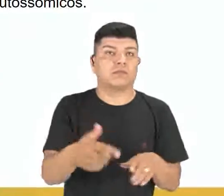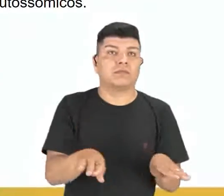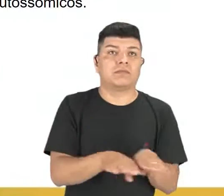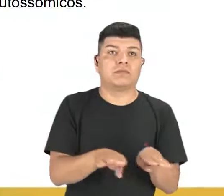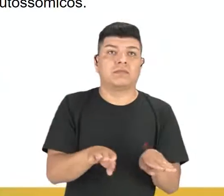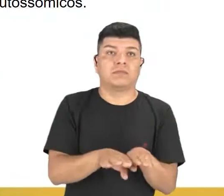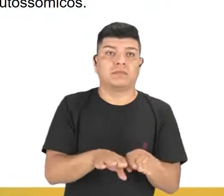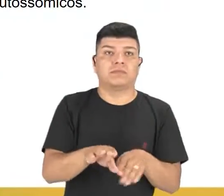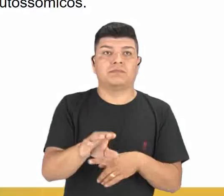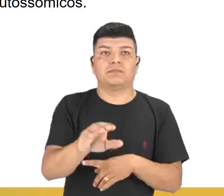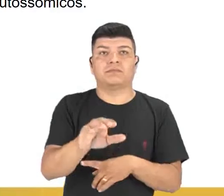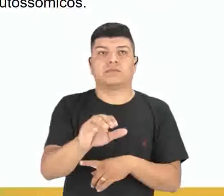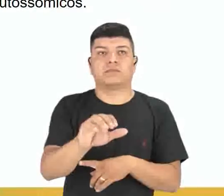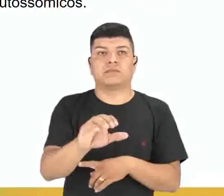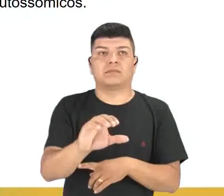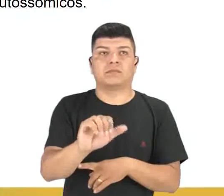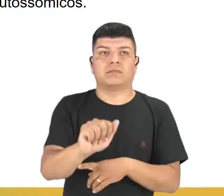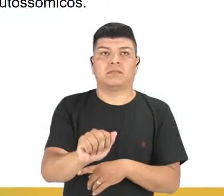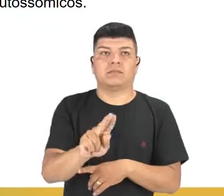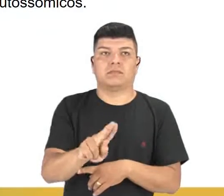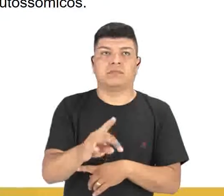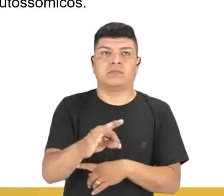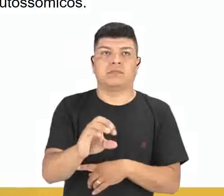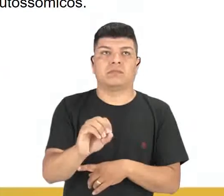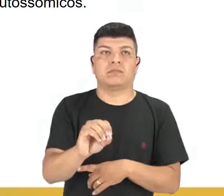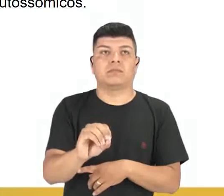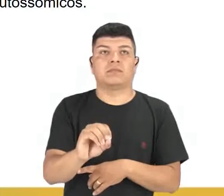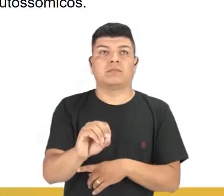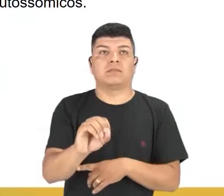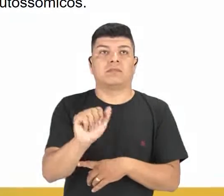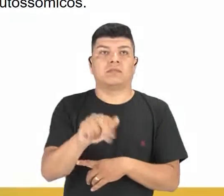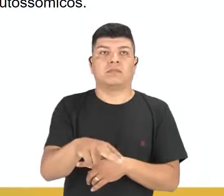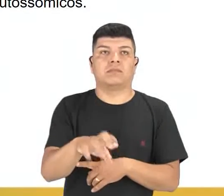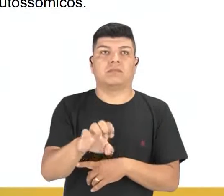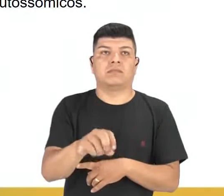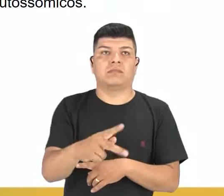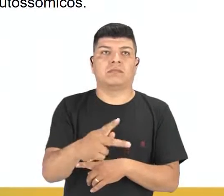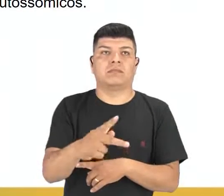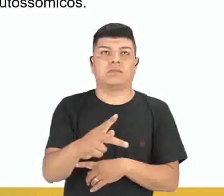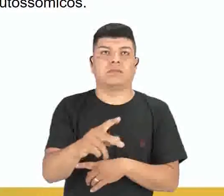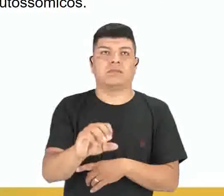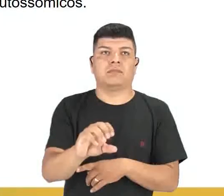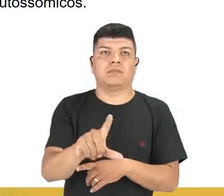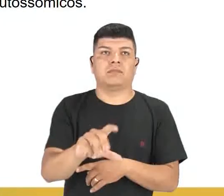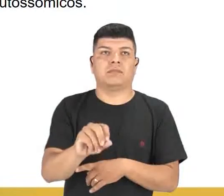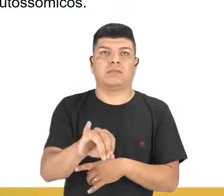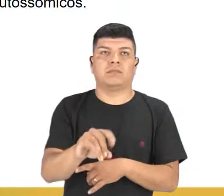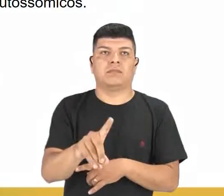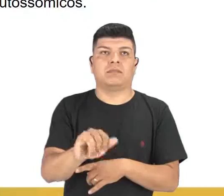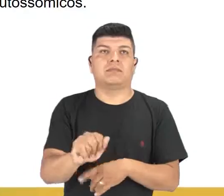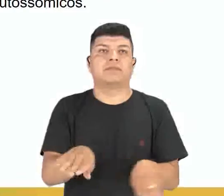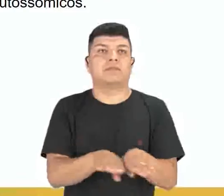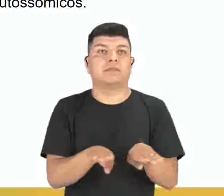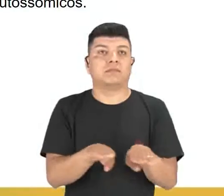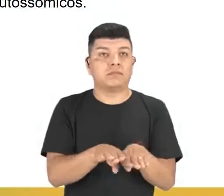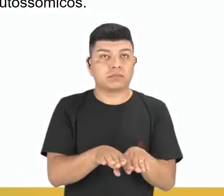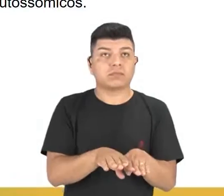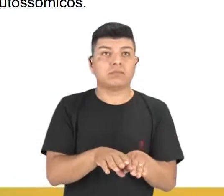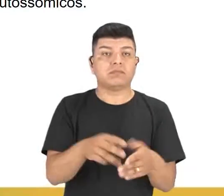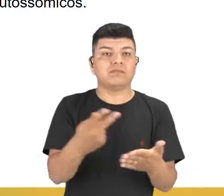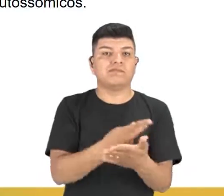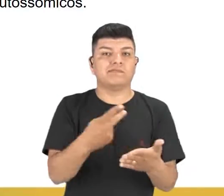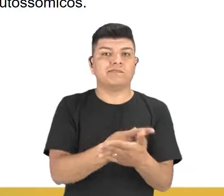ó, aneuplodia. O que é a aneuplodia, professor? Então, é um erro lá na codificação